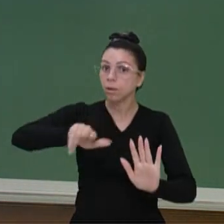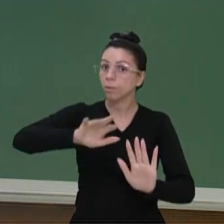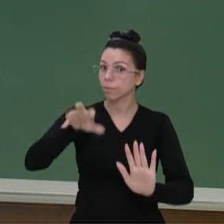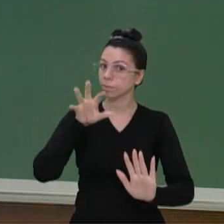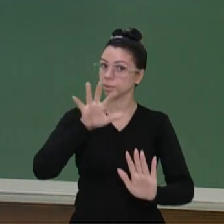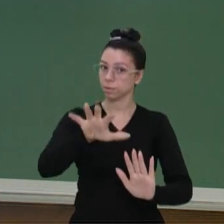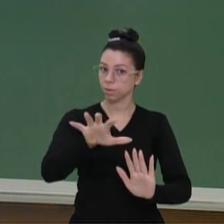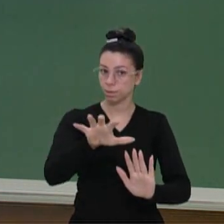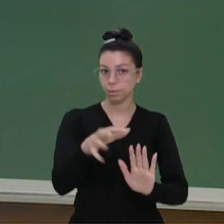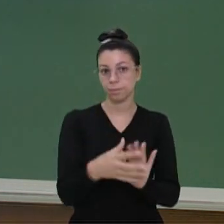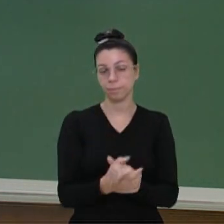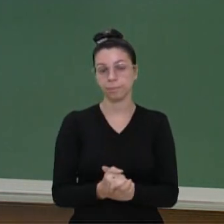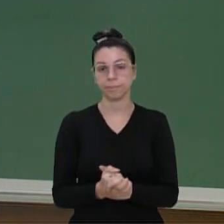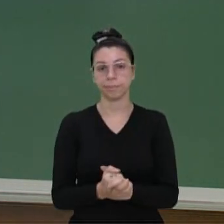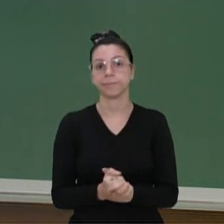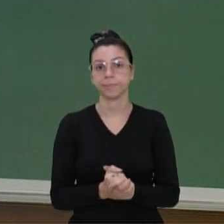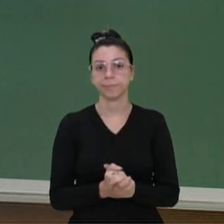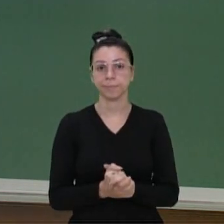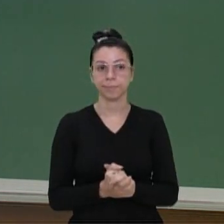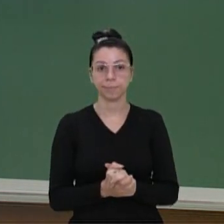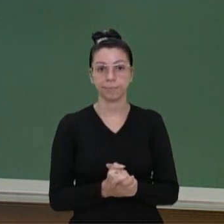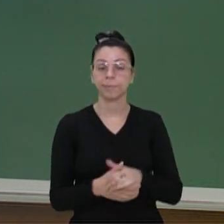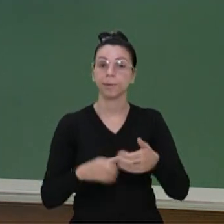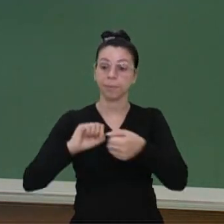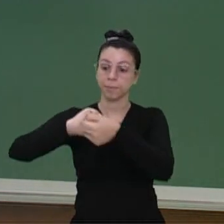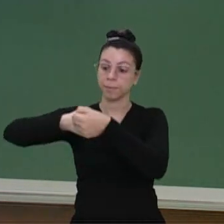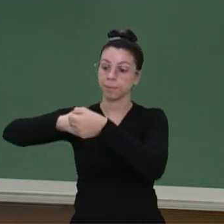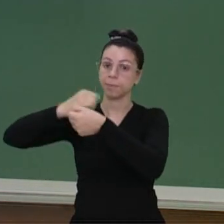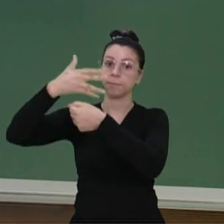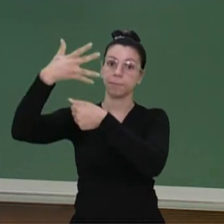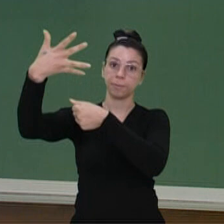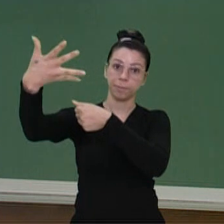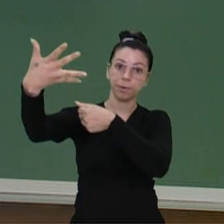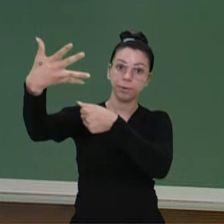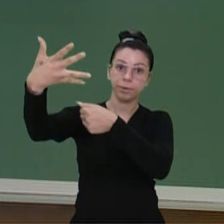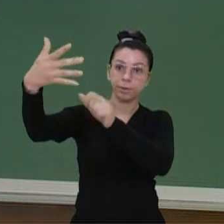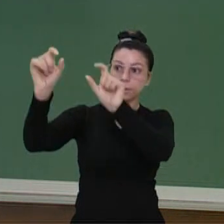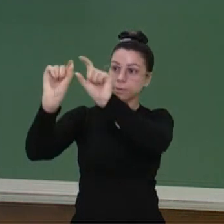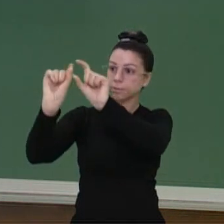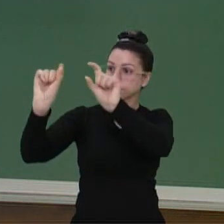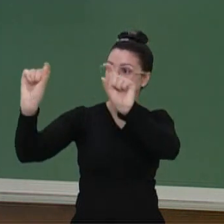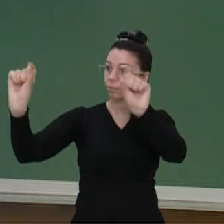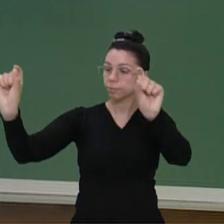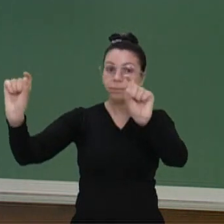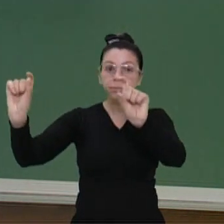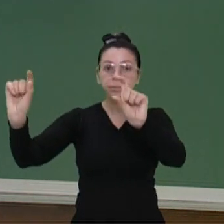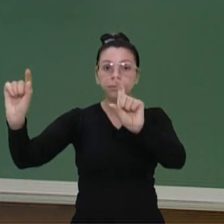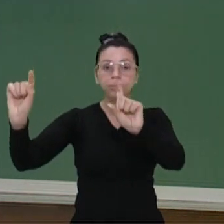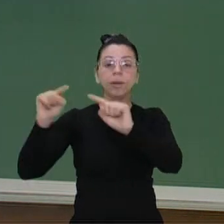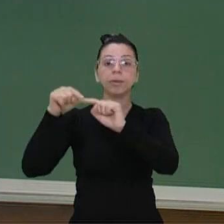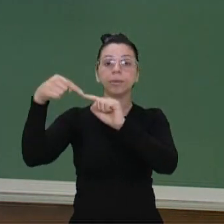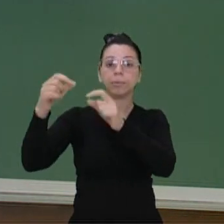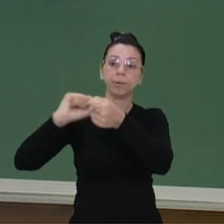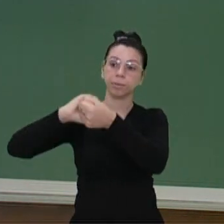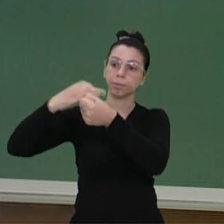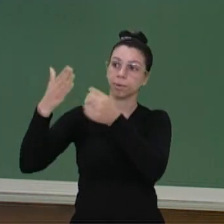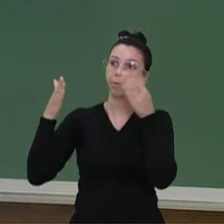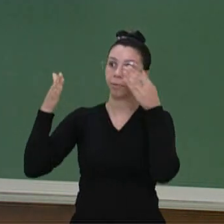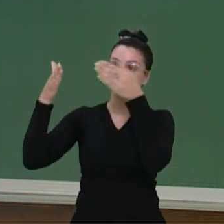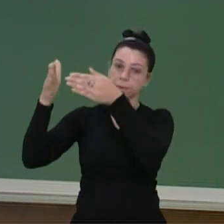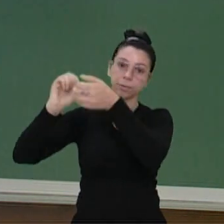resolver esse exercício aqui, tá? É potência com o valor, aí você trabalha com uma